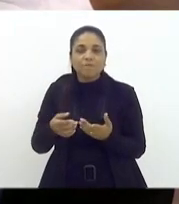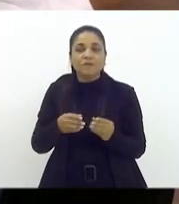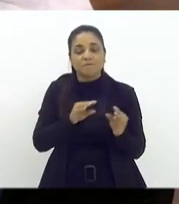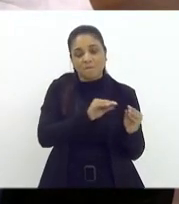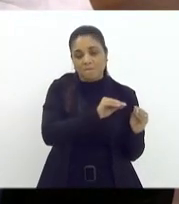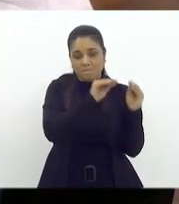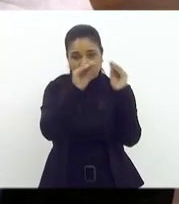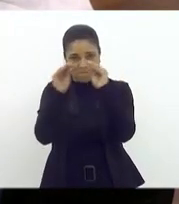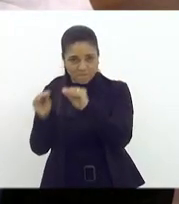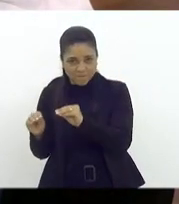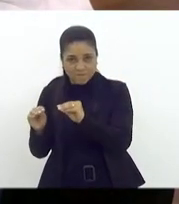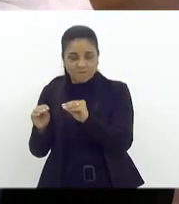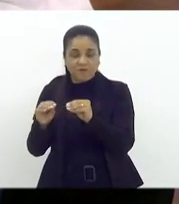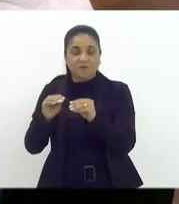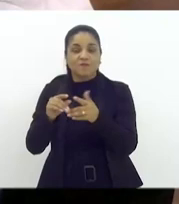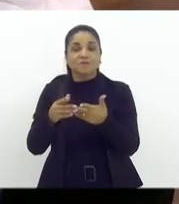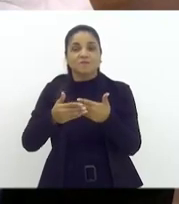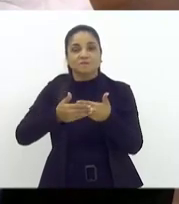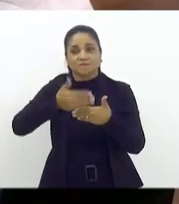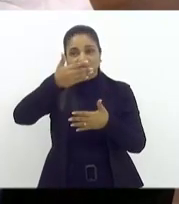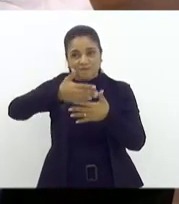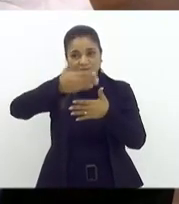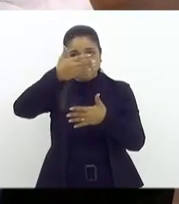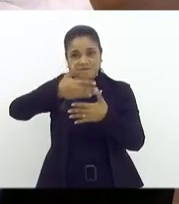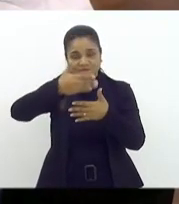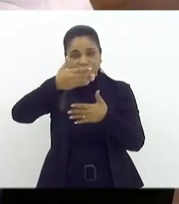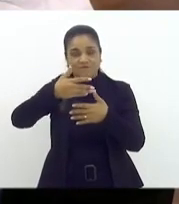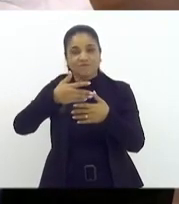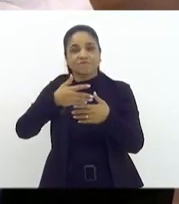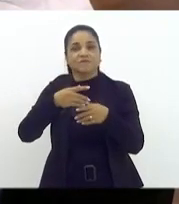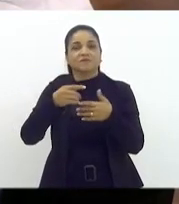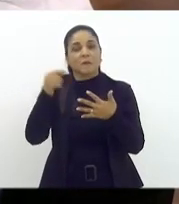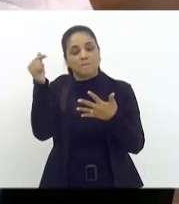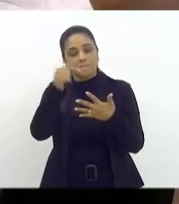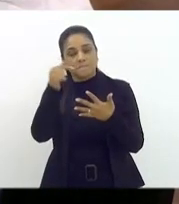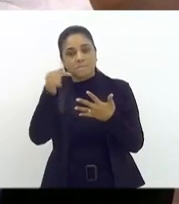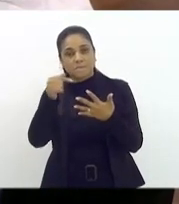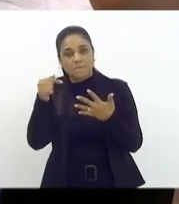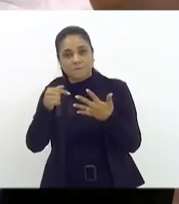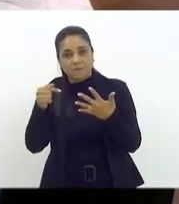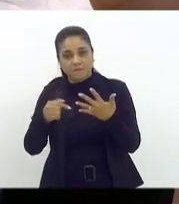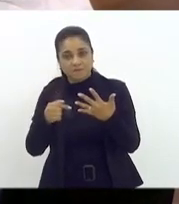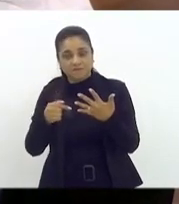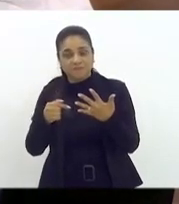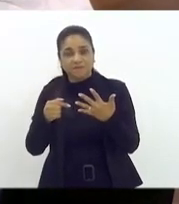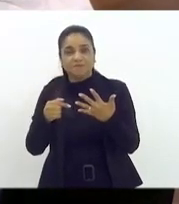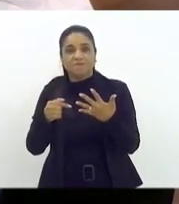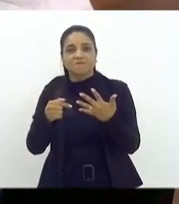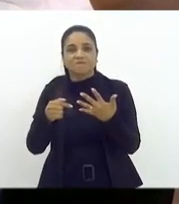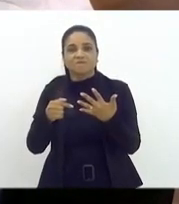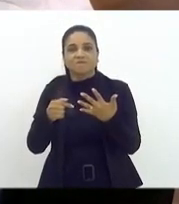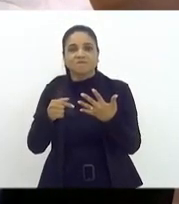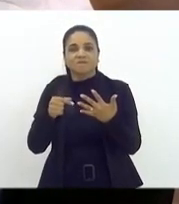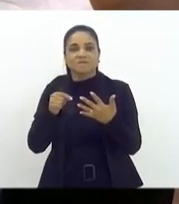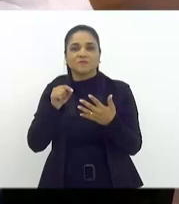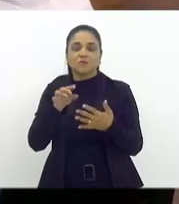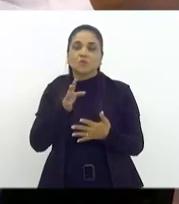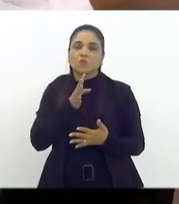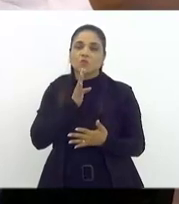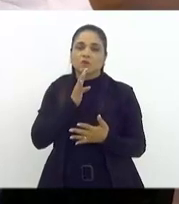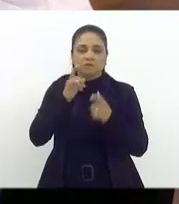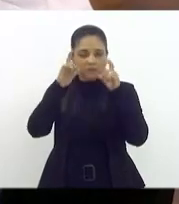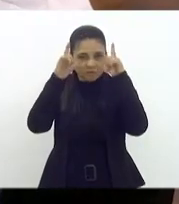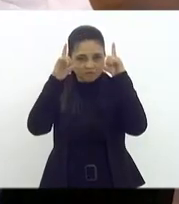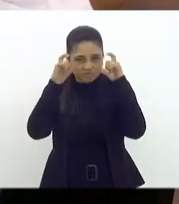tá porque eu gostaria de trazer algumas questões que é relativa a reconhecimento